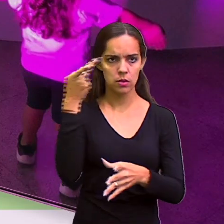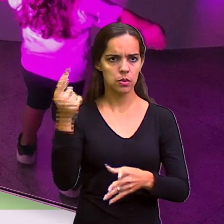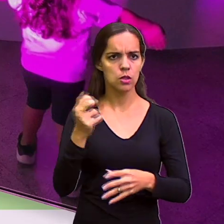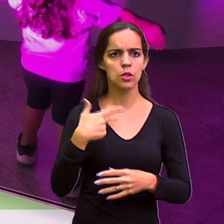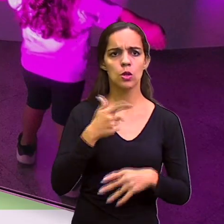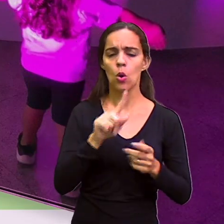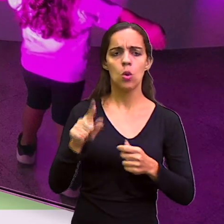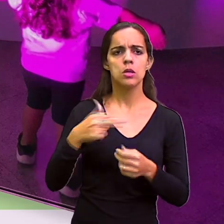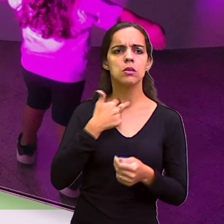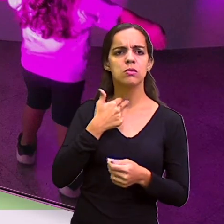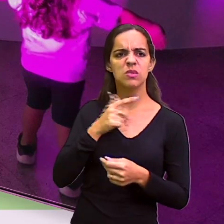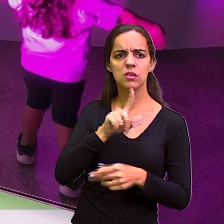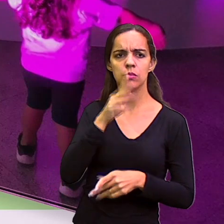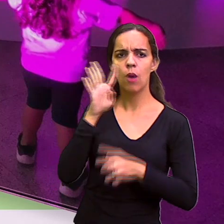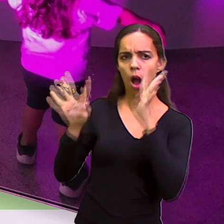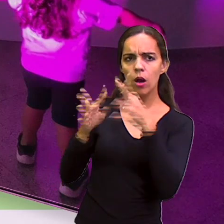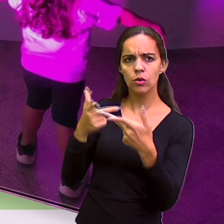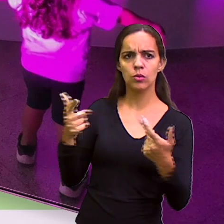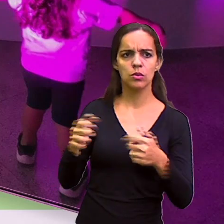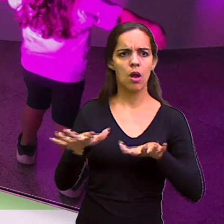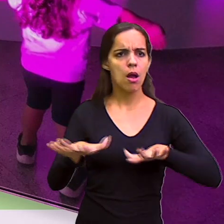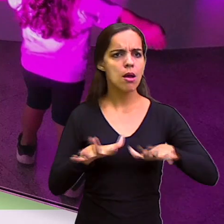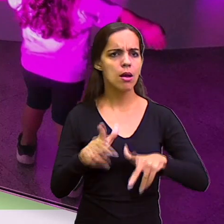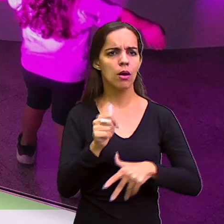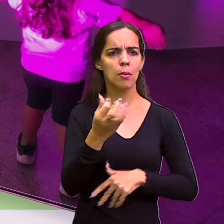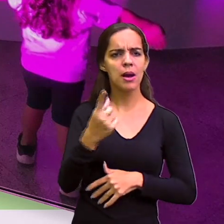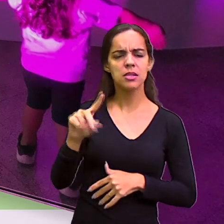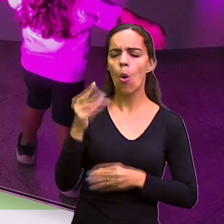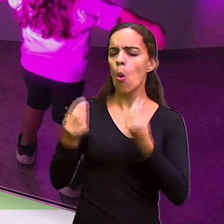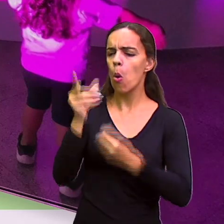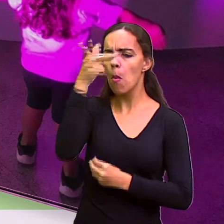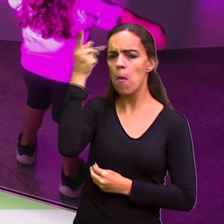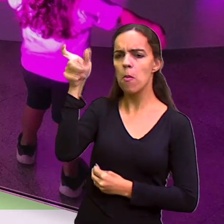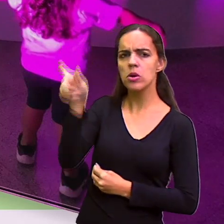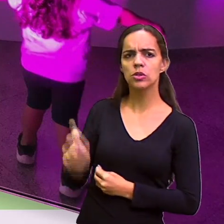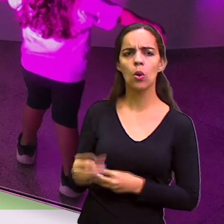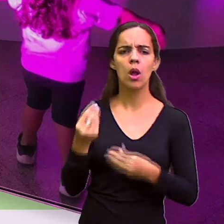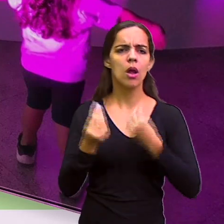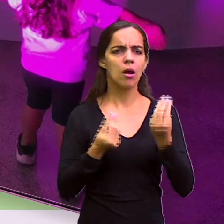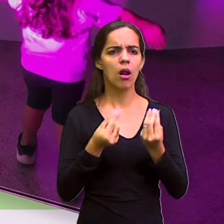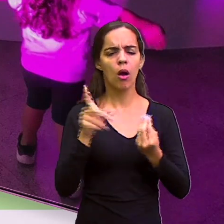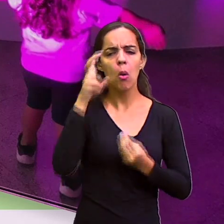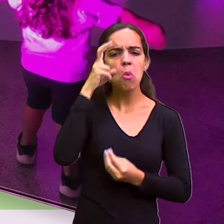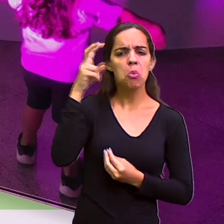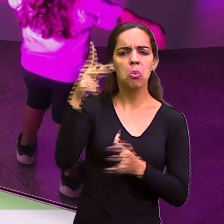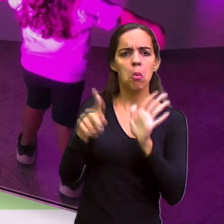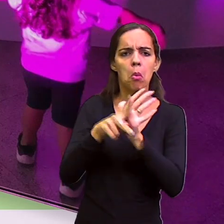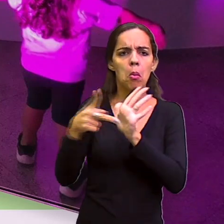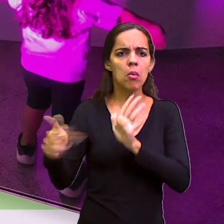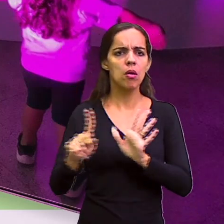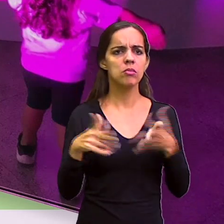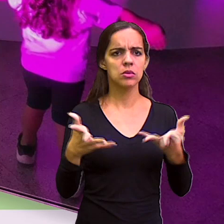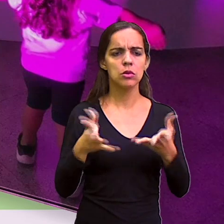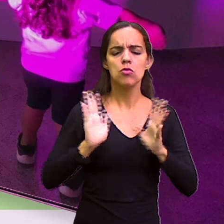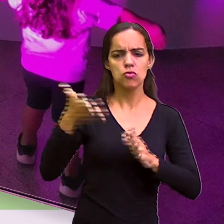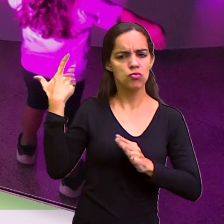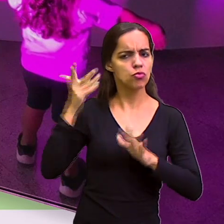devemos julgar as pessoas como elas são, como ela é, o jeito que ela veste, a cultura dela, Nós trabalhamos isso na aula